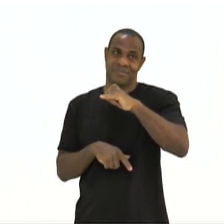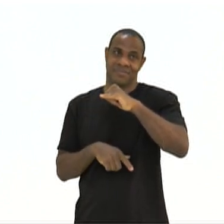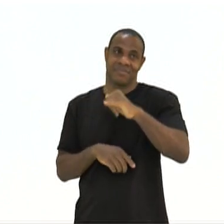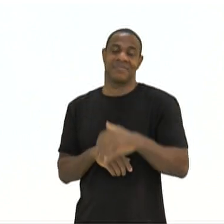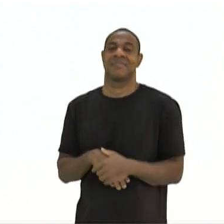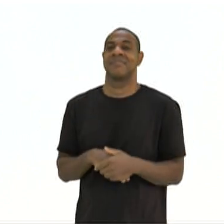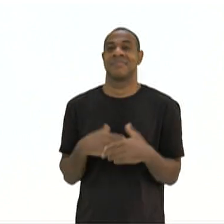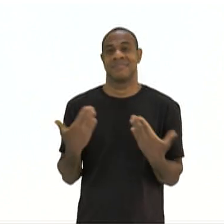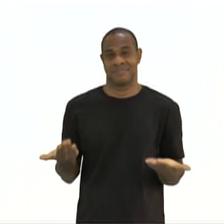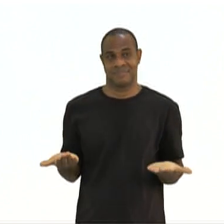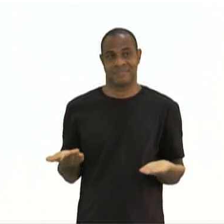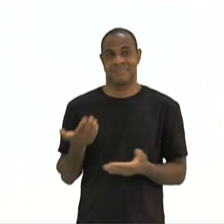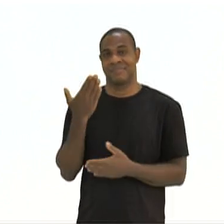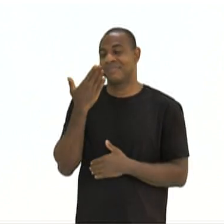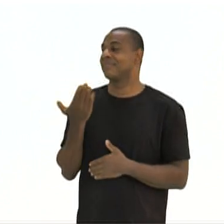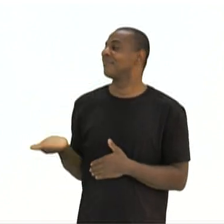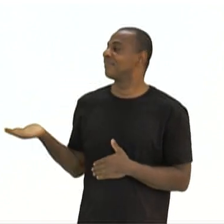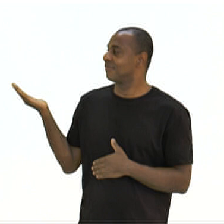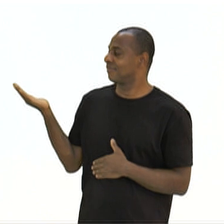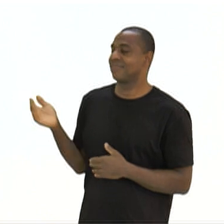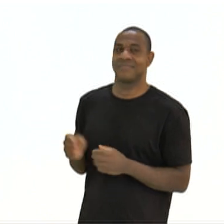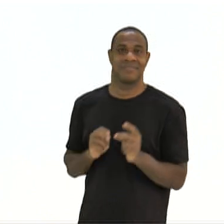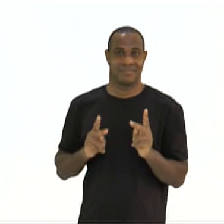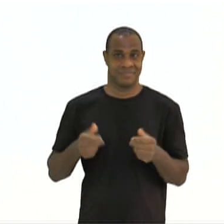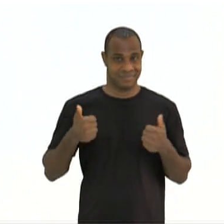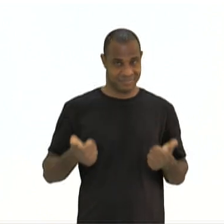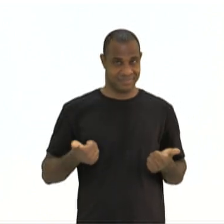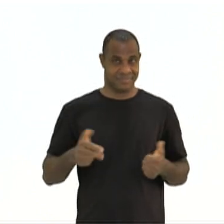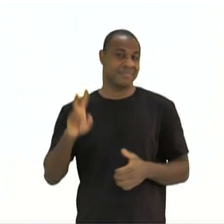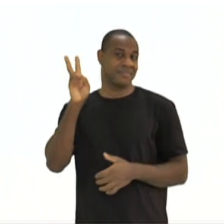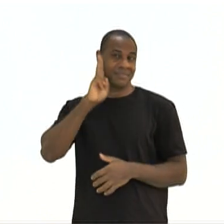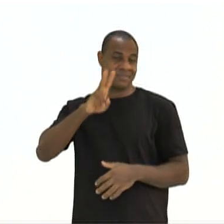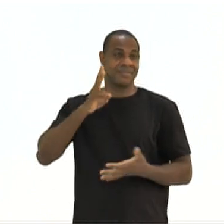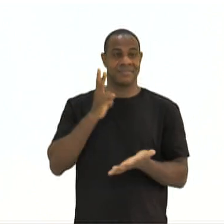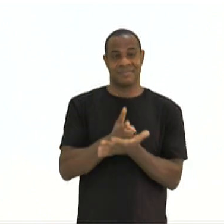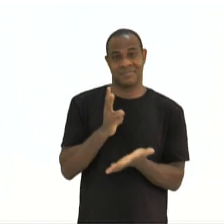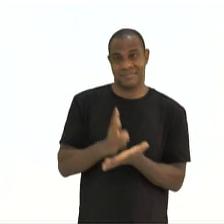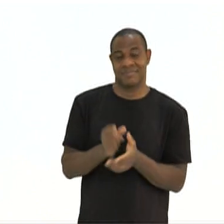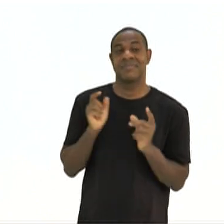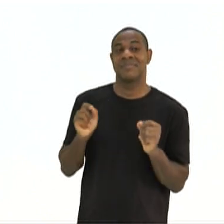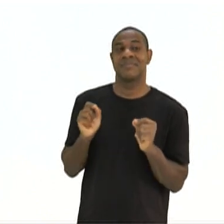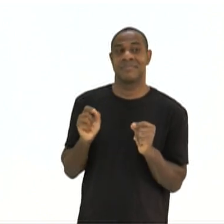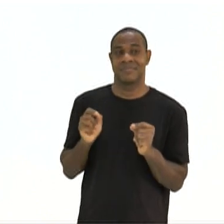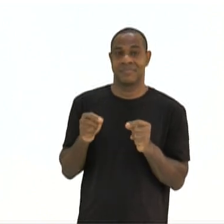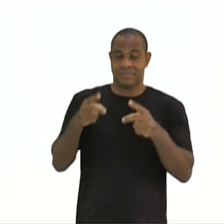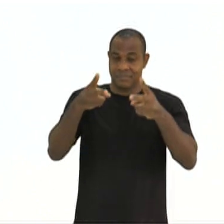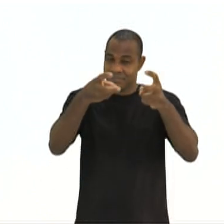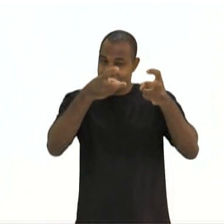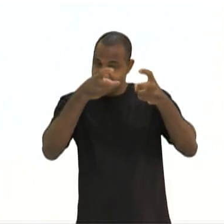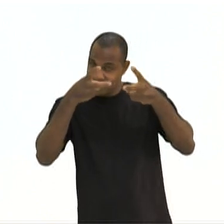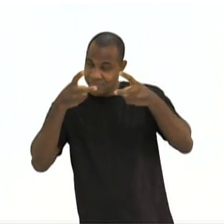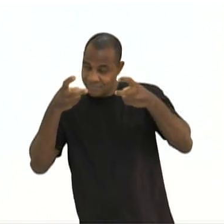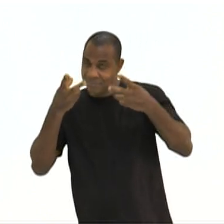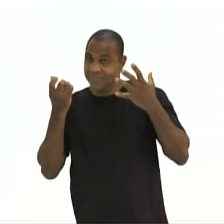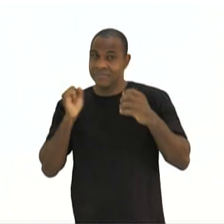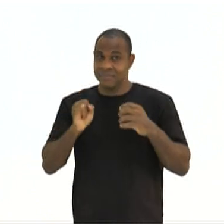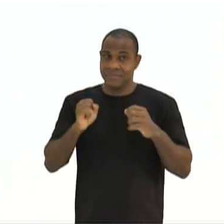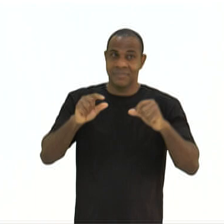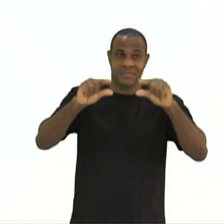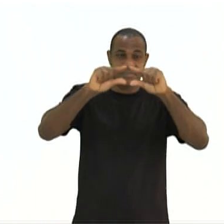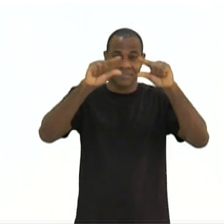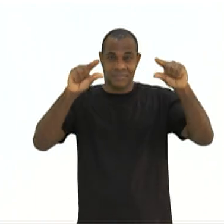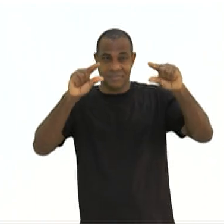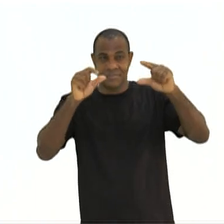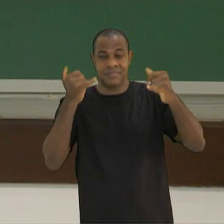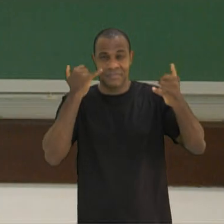por segundo ao quadrado, ok? Então, lembre sempre de interpretar, reparar lá, né, se as unidades batem, se